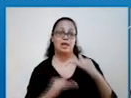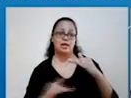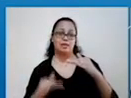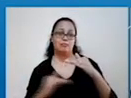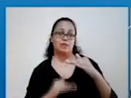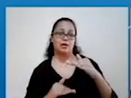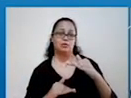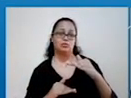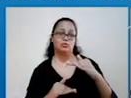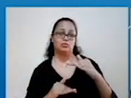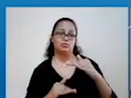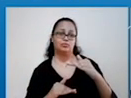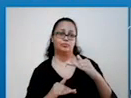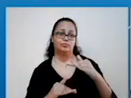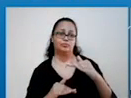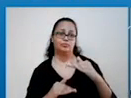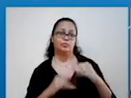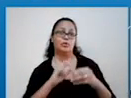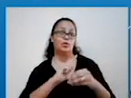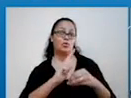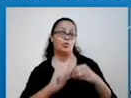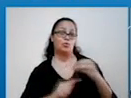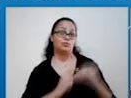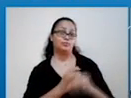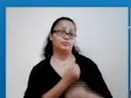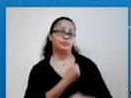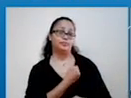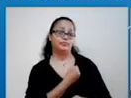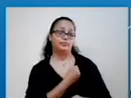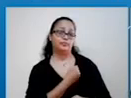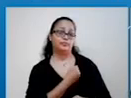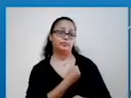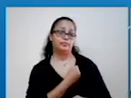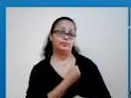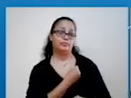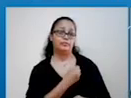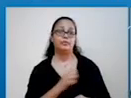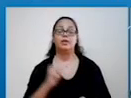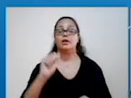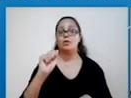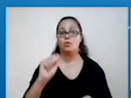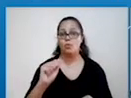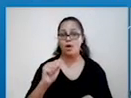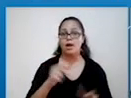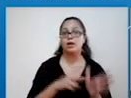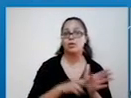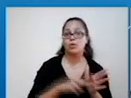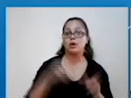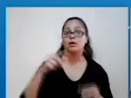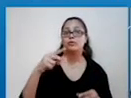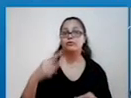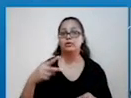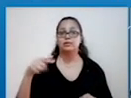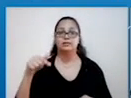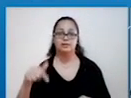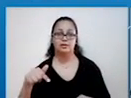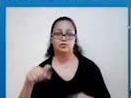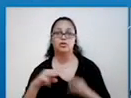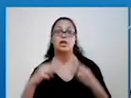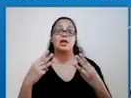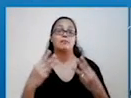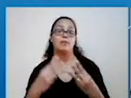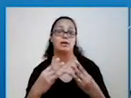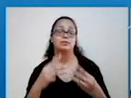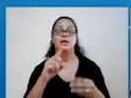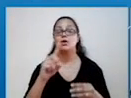temos o número atômico. Então, aqui do lado nós temos o A, que é igual a 27, que é o número de massa. O Z